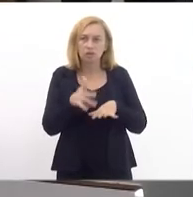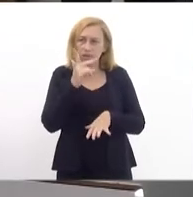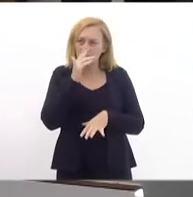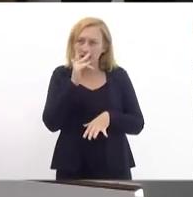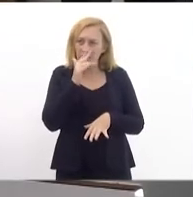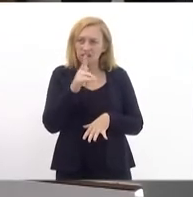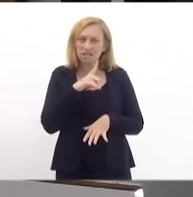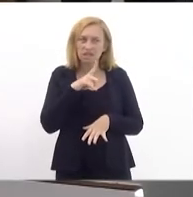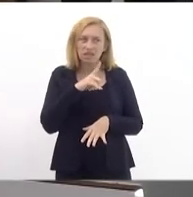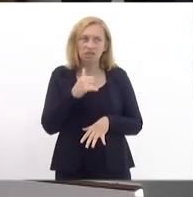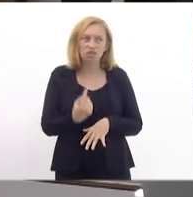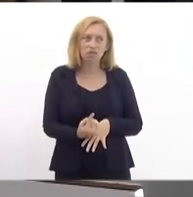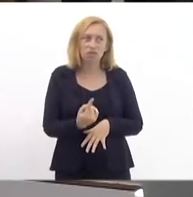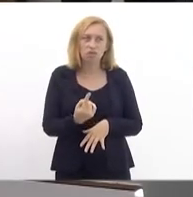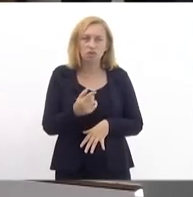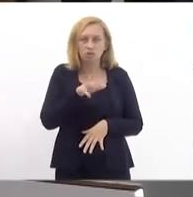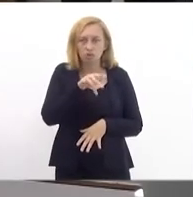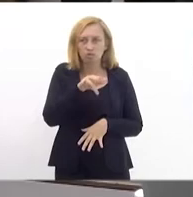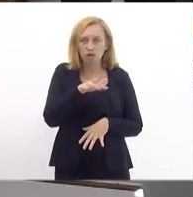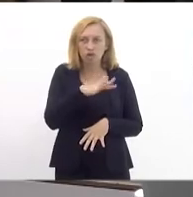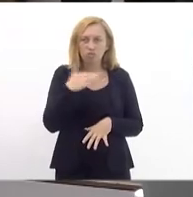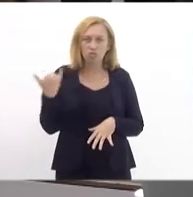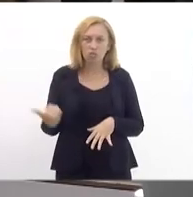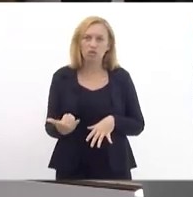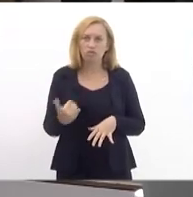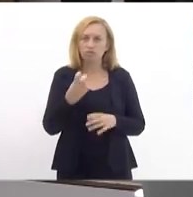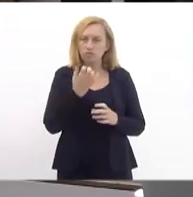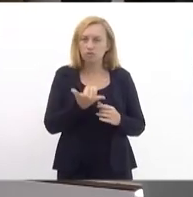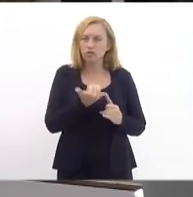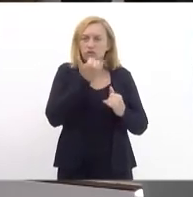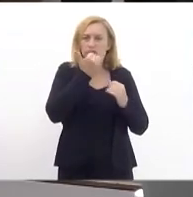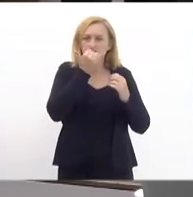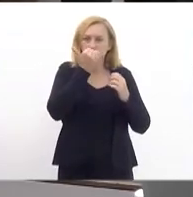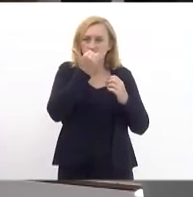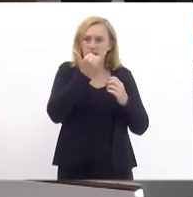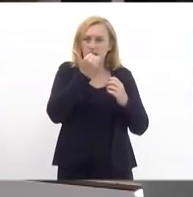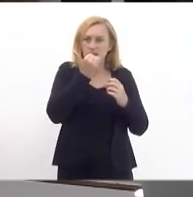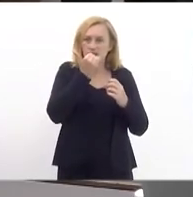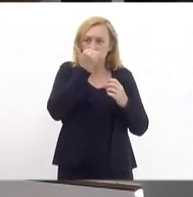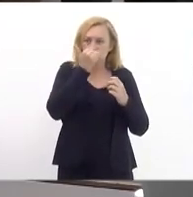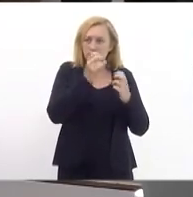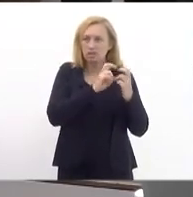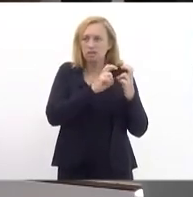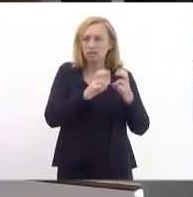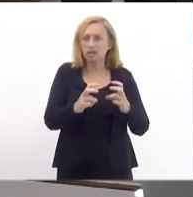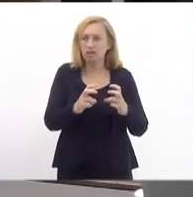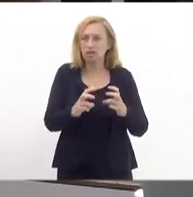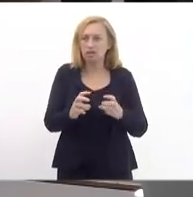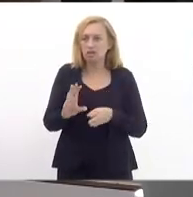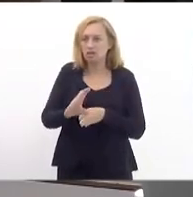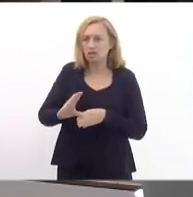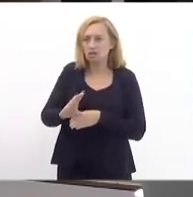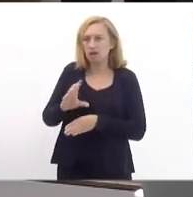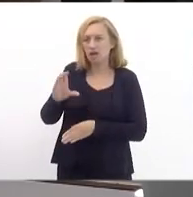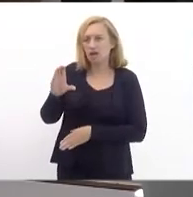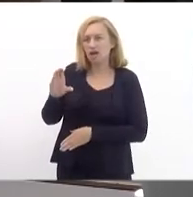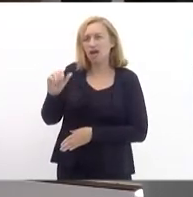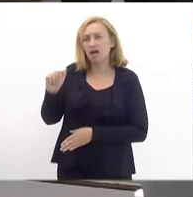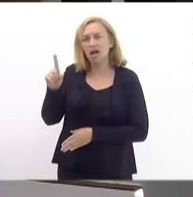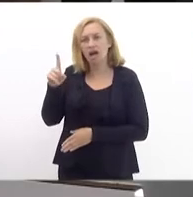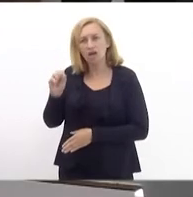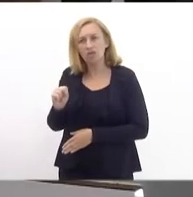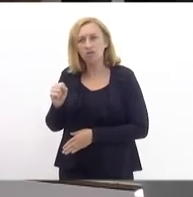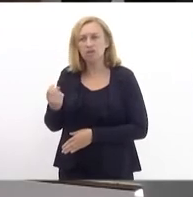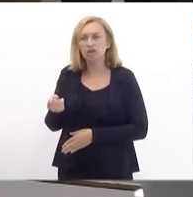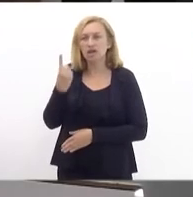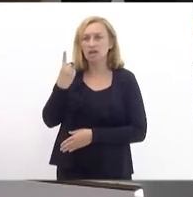teve uma irmã que morreu na linha, né? E o conselheiro Carlos Correia, né,